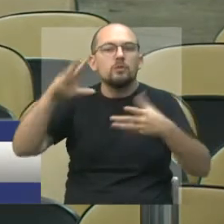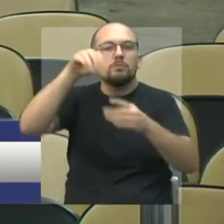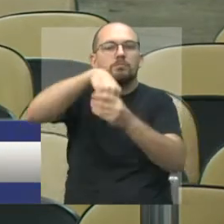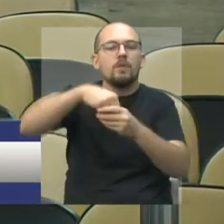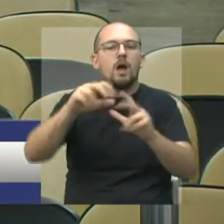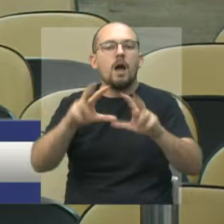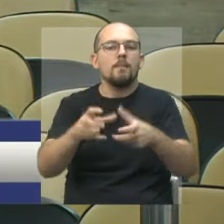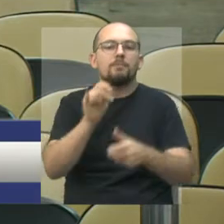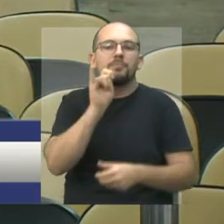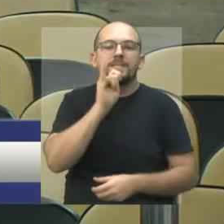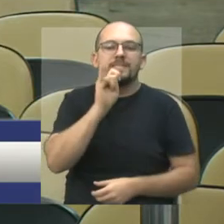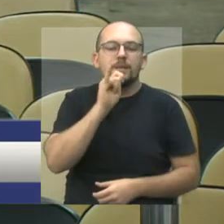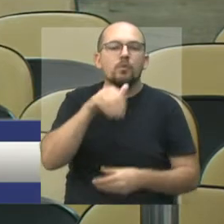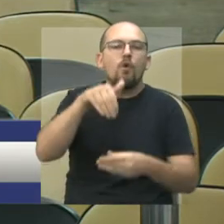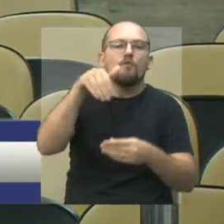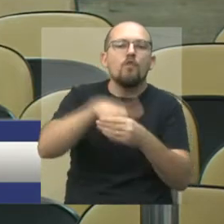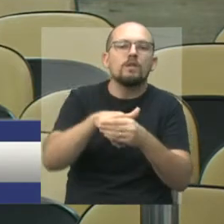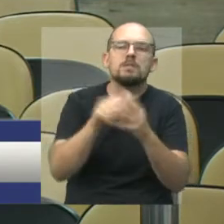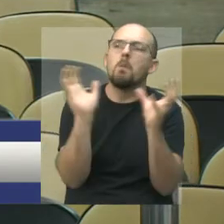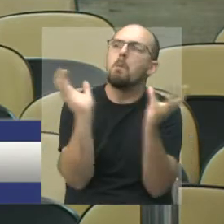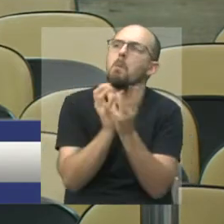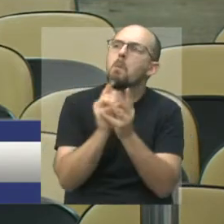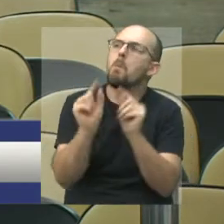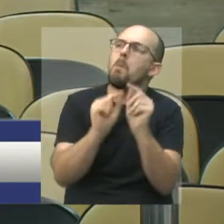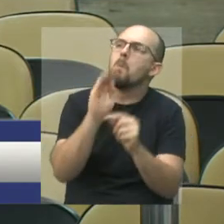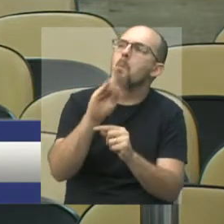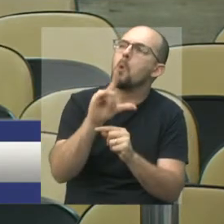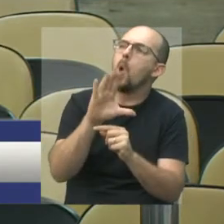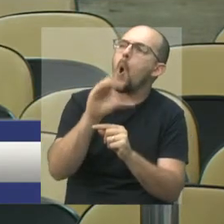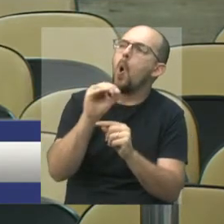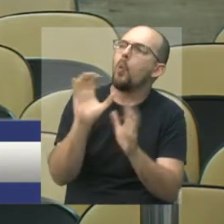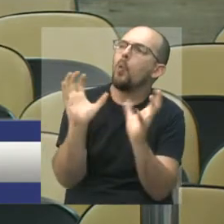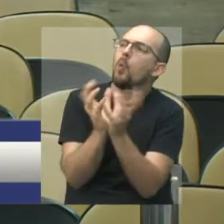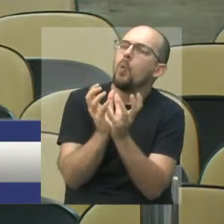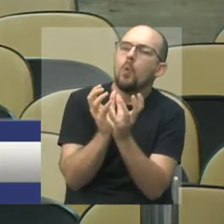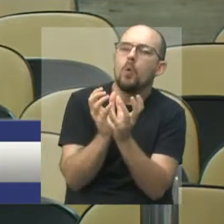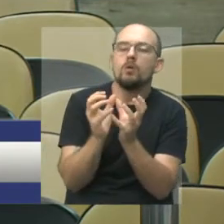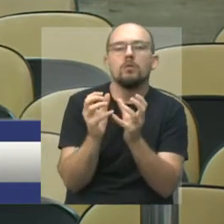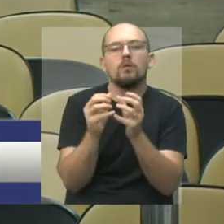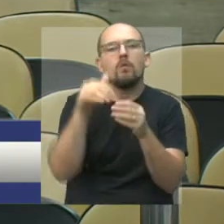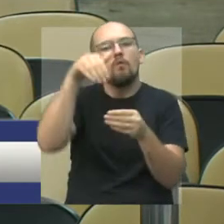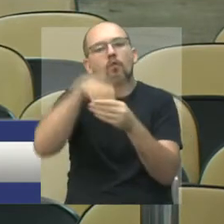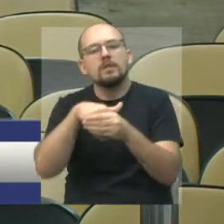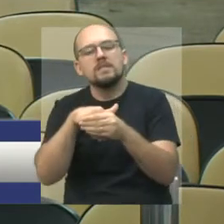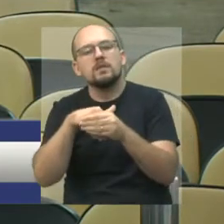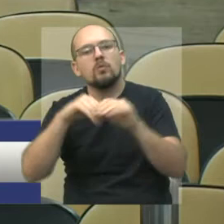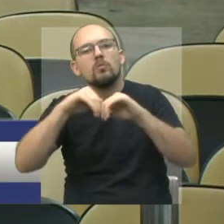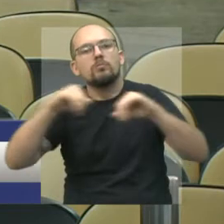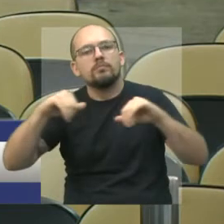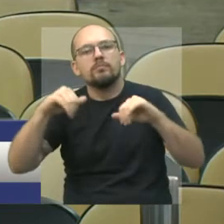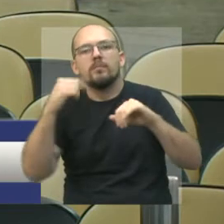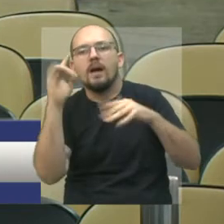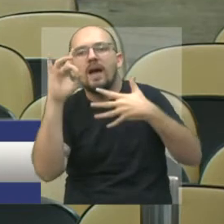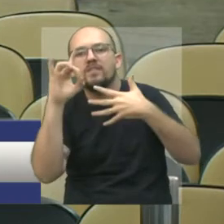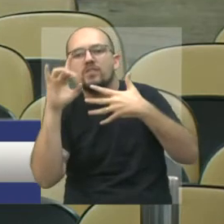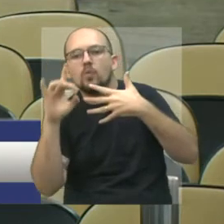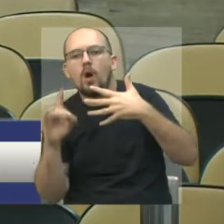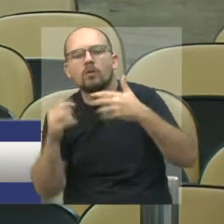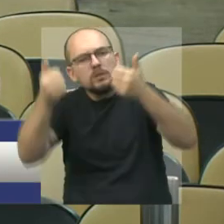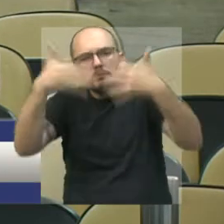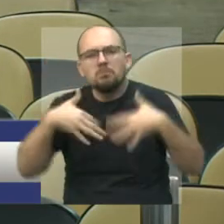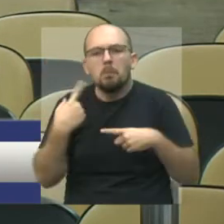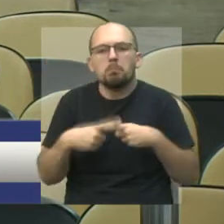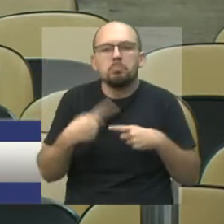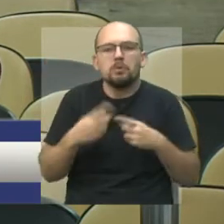casa, como, por exemplo, votação em bloco e votação individual. Então, eu queria que o senhor falasse para a gente a diferença entre uma e outra e por que o